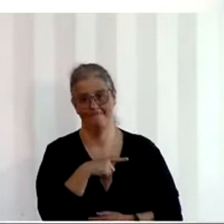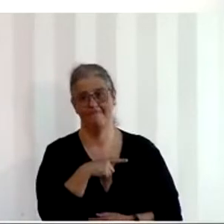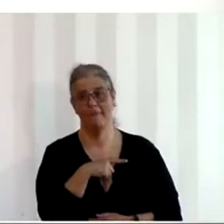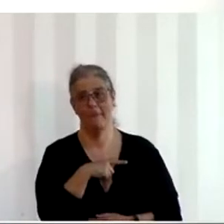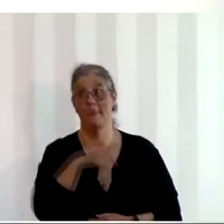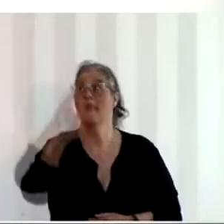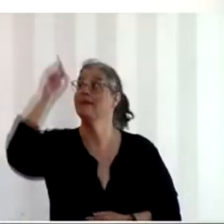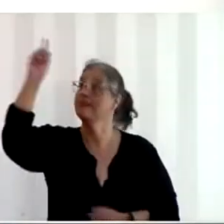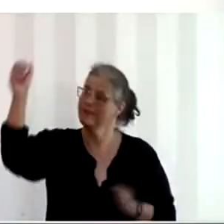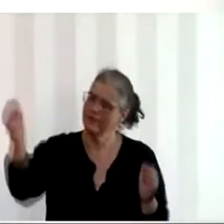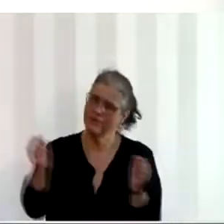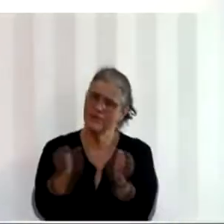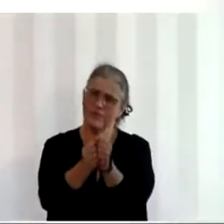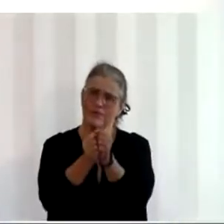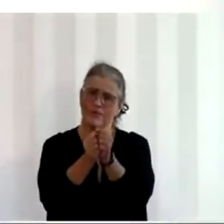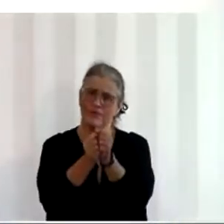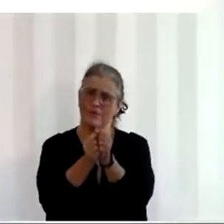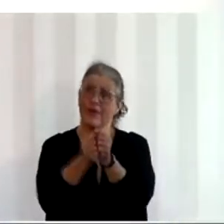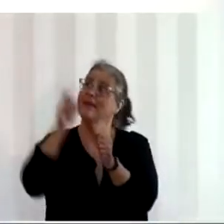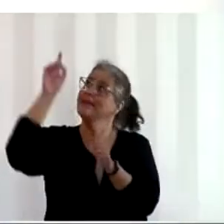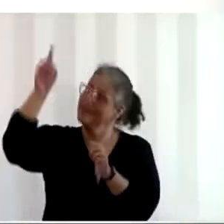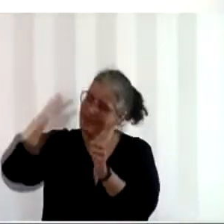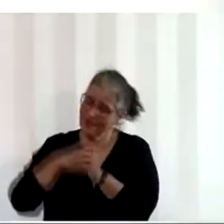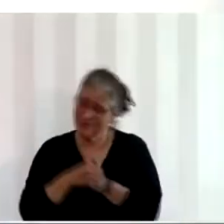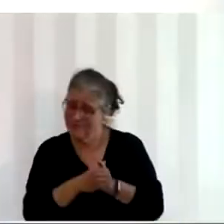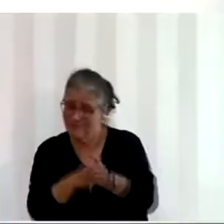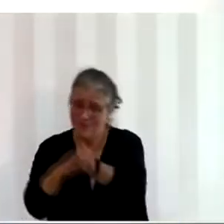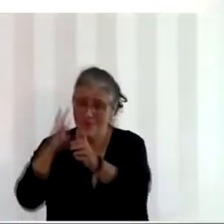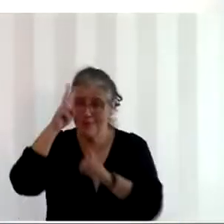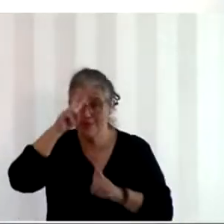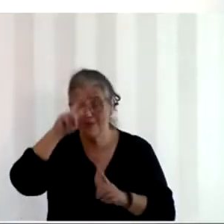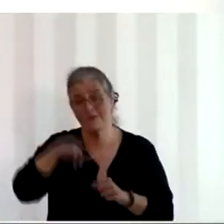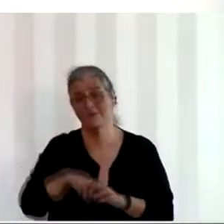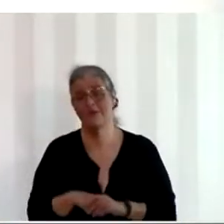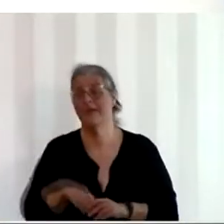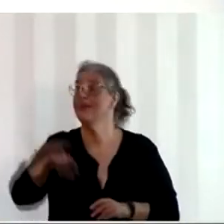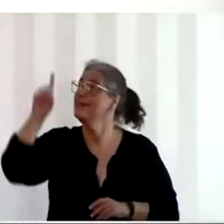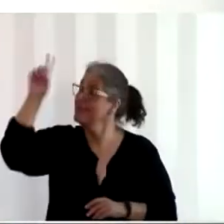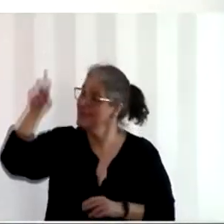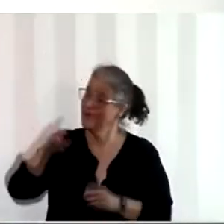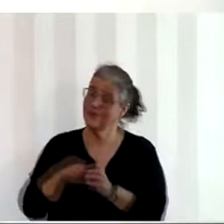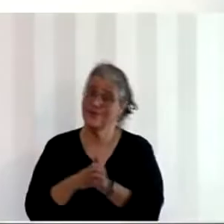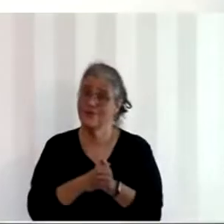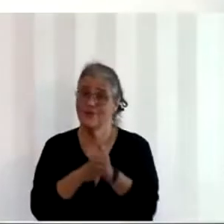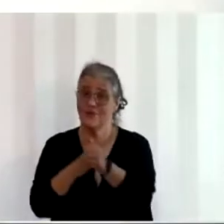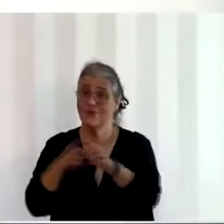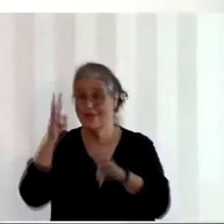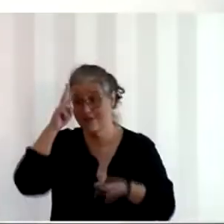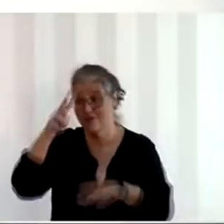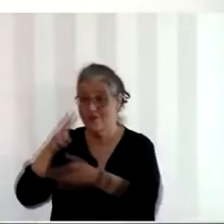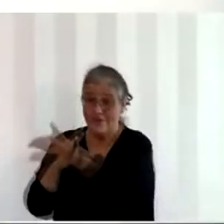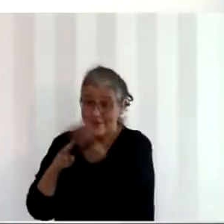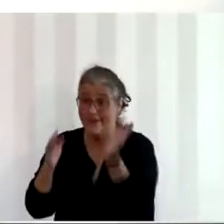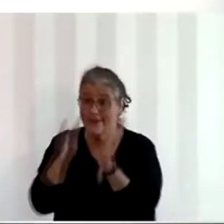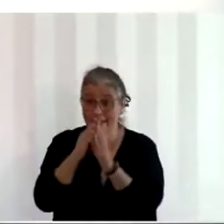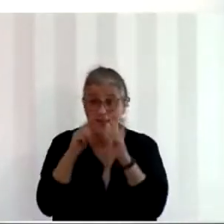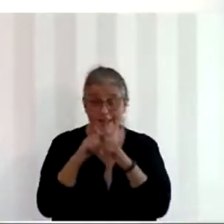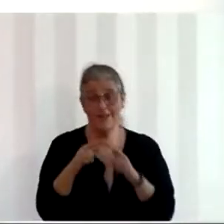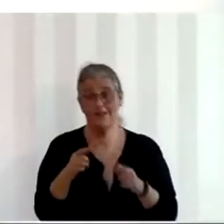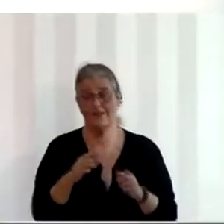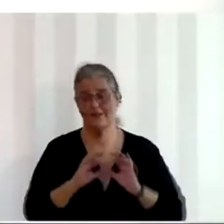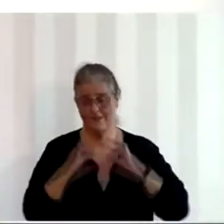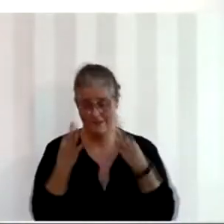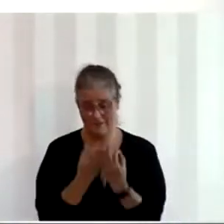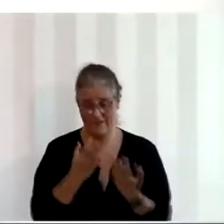está conduzindo a história do seu povo, como é Deus quem conduz a história dessa igreja, é Deus que conduz a história da sua família, da minha